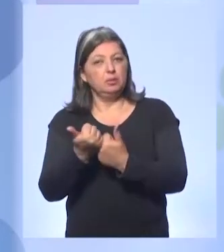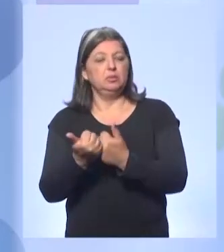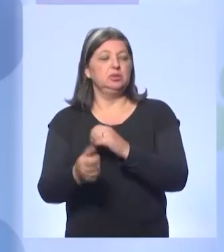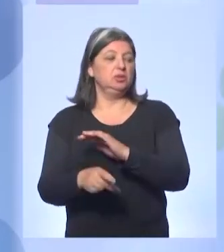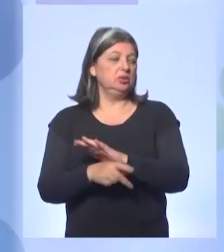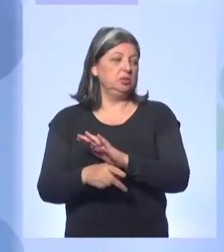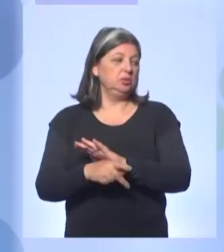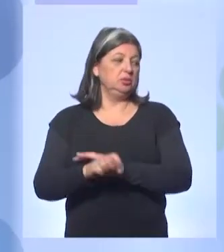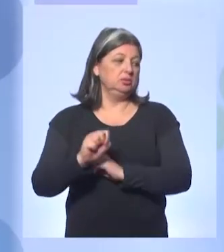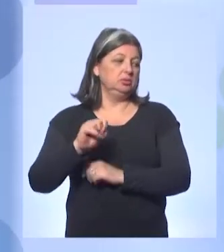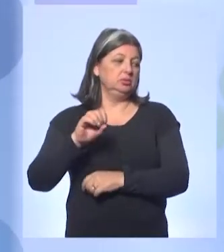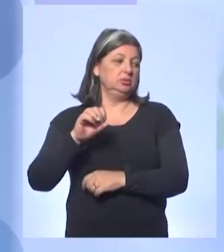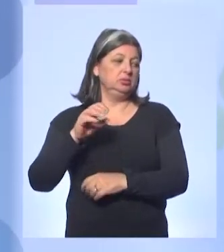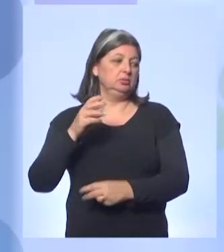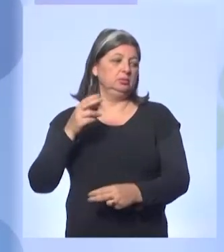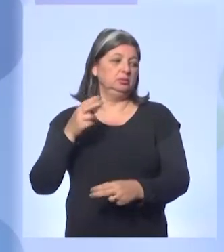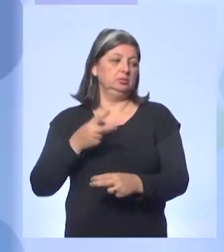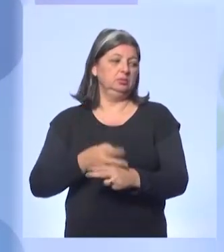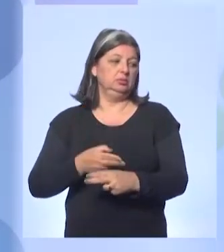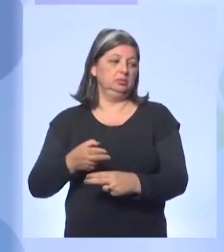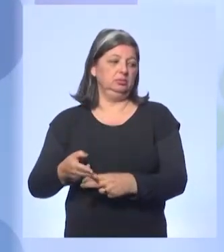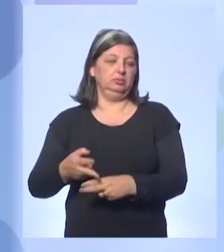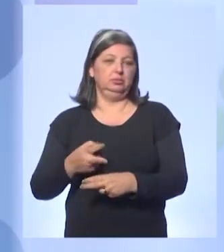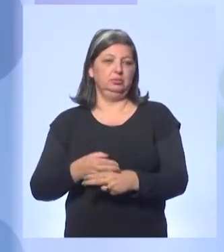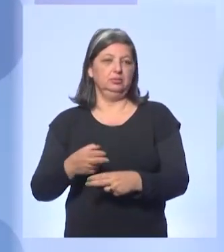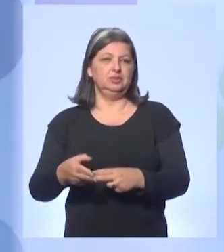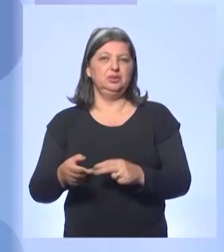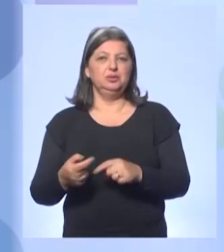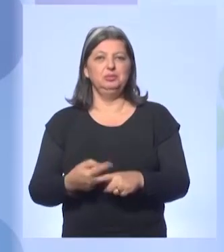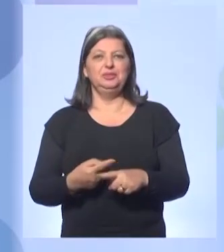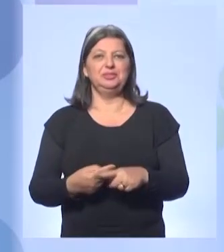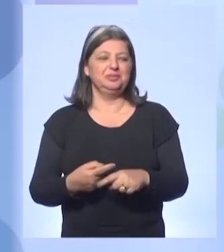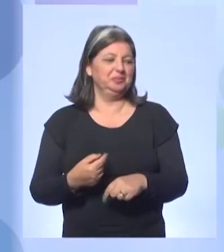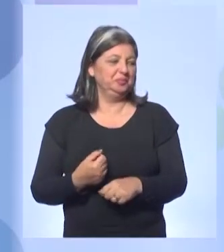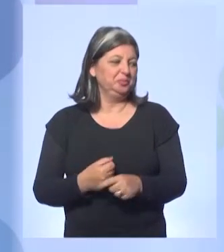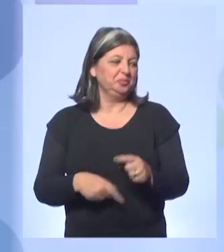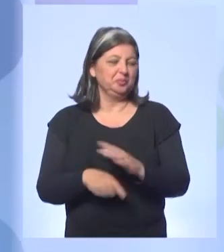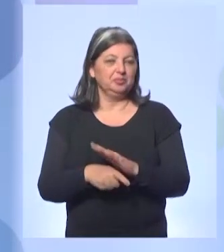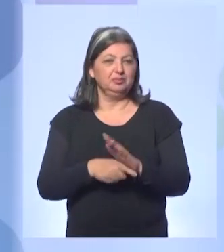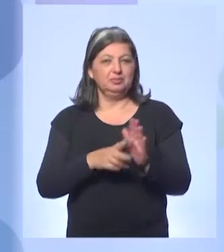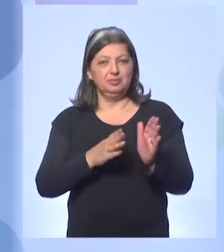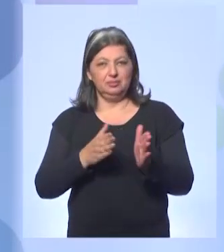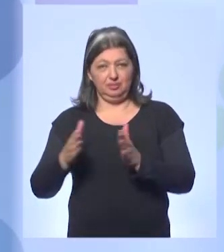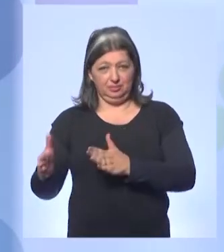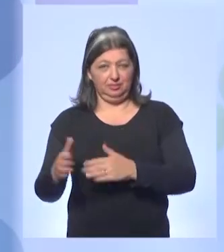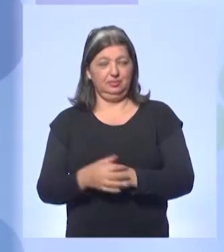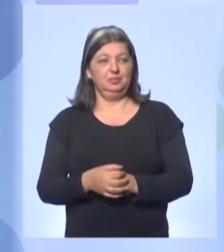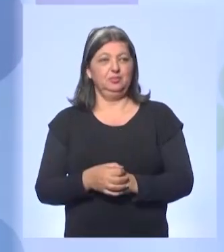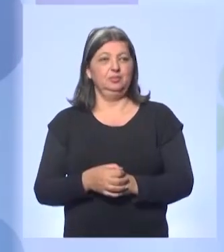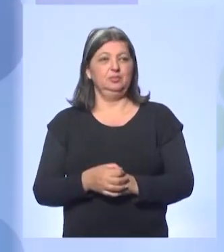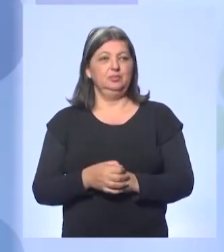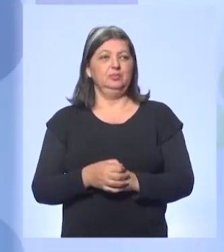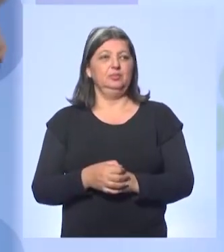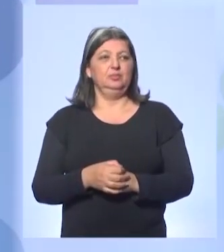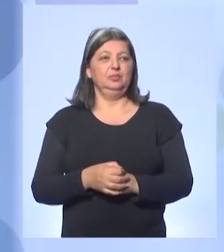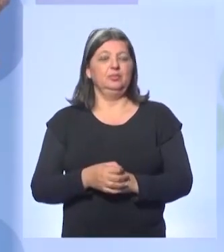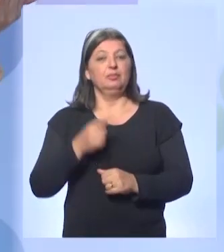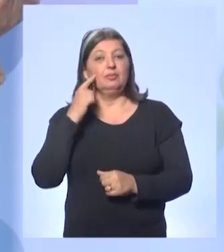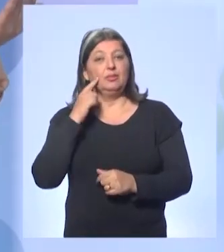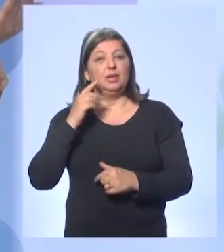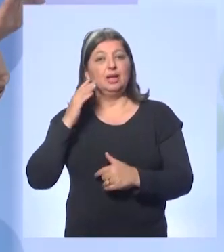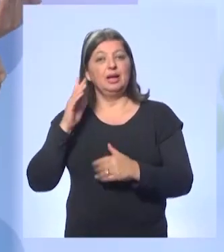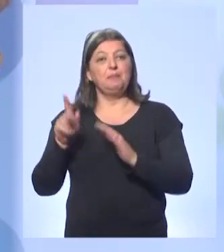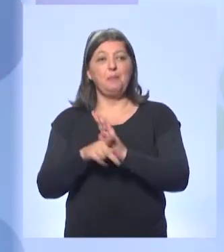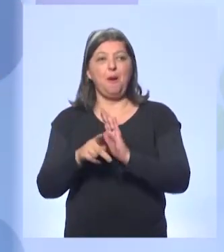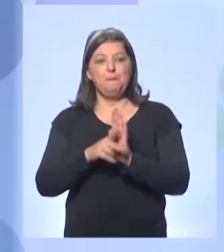procuro um pronome, tá? Para poder não repetir. E agora a gente vai para sequencial, que foi aquela que o Mauro teria que usar no início